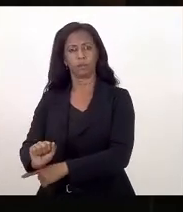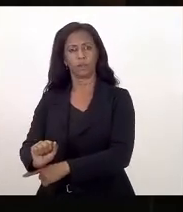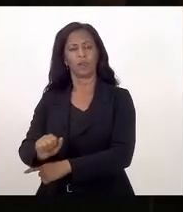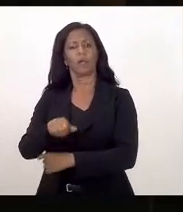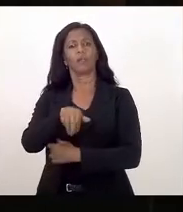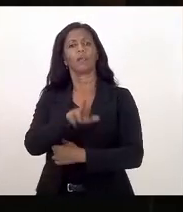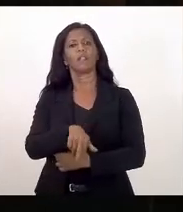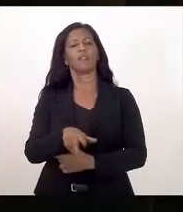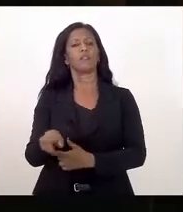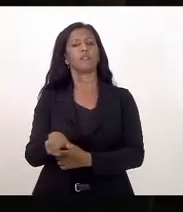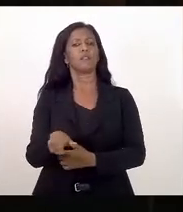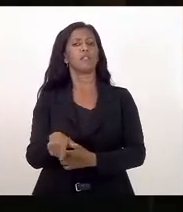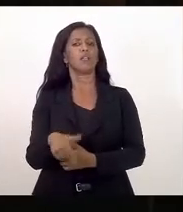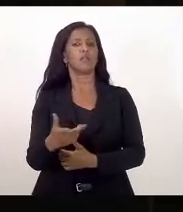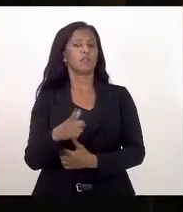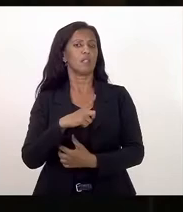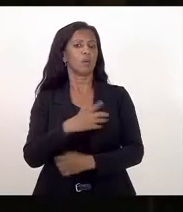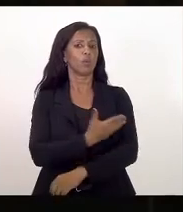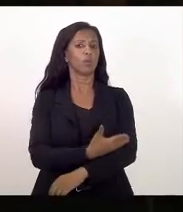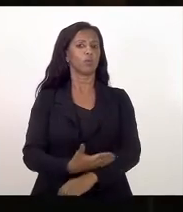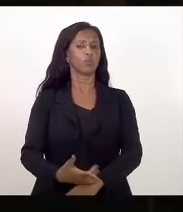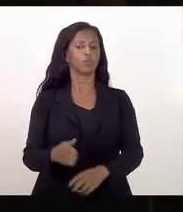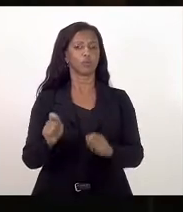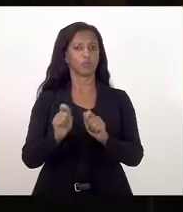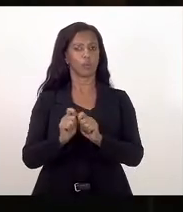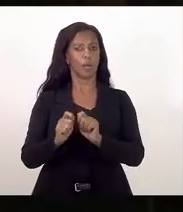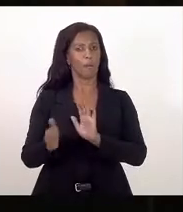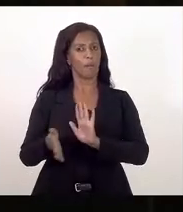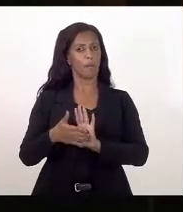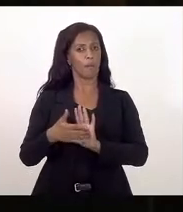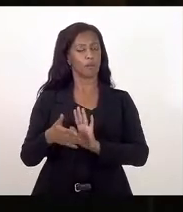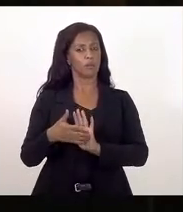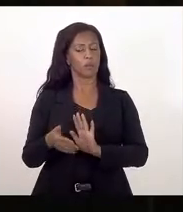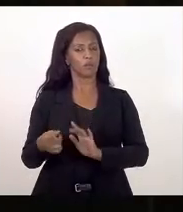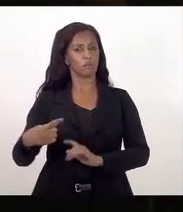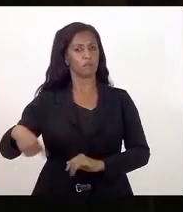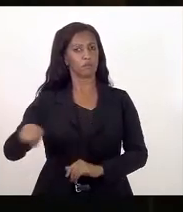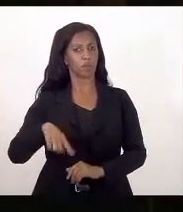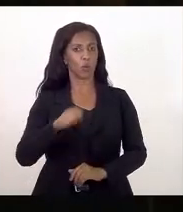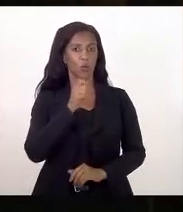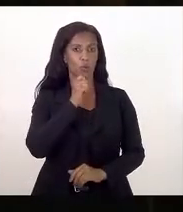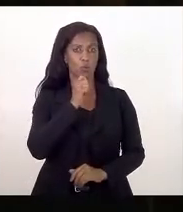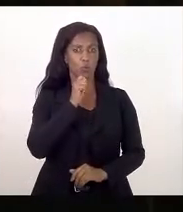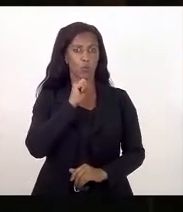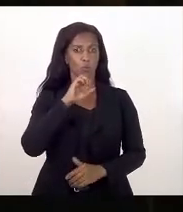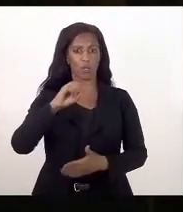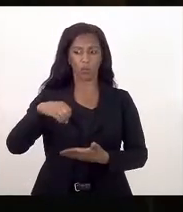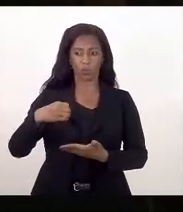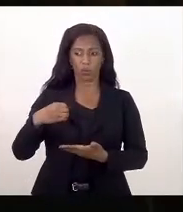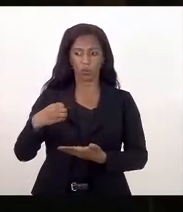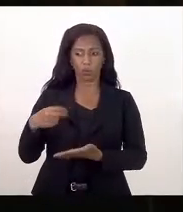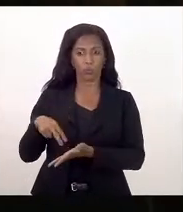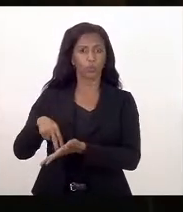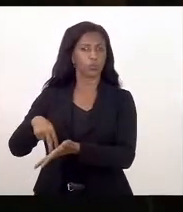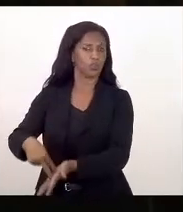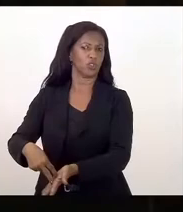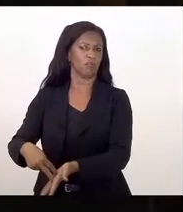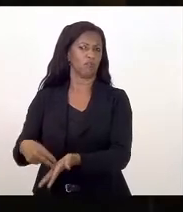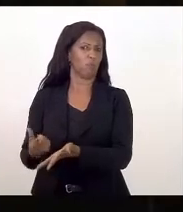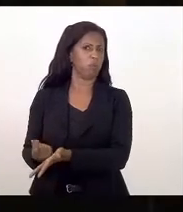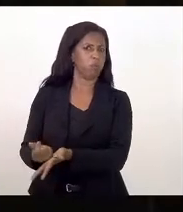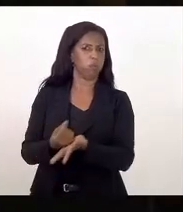quem tem por hábito trazer proposições que não têm sustentabilidade orçamentária.